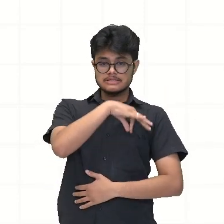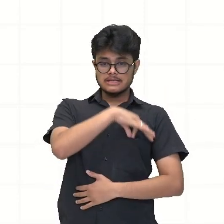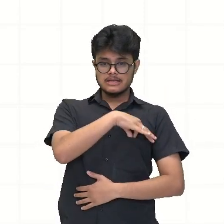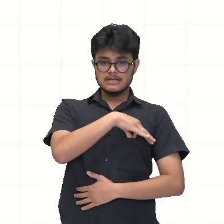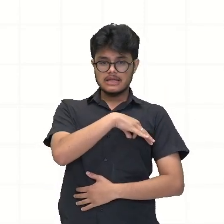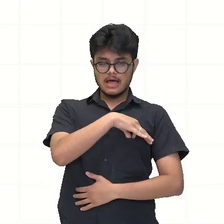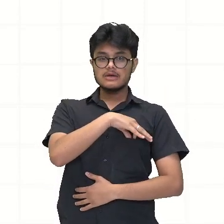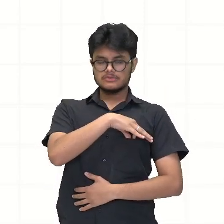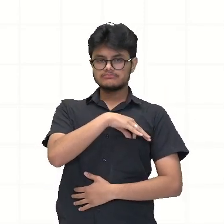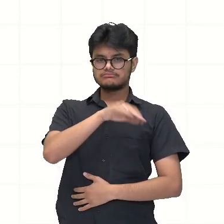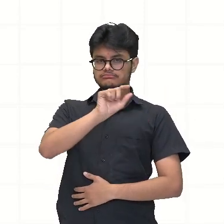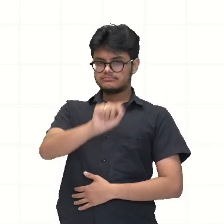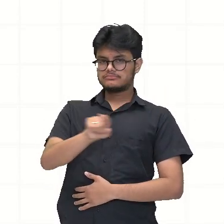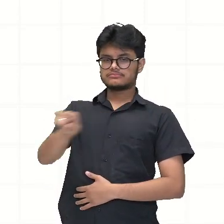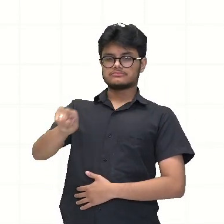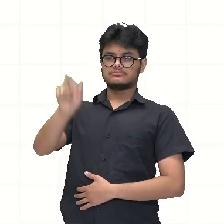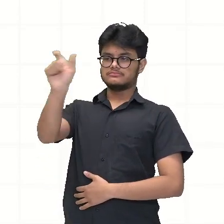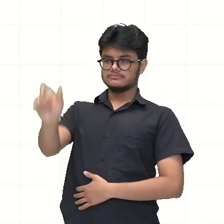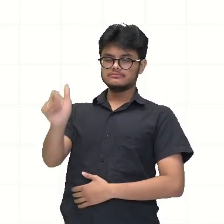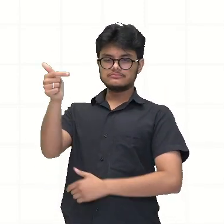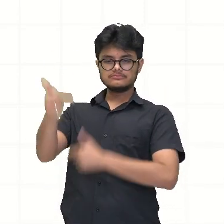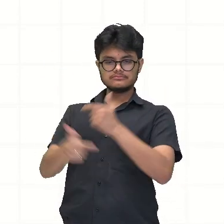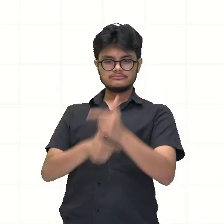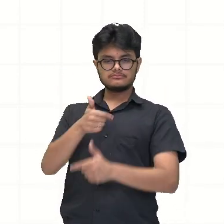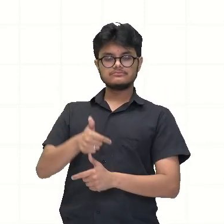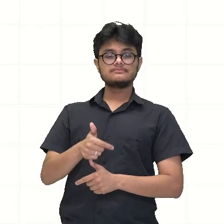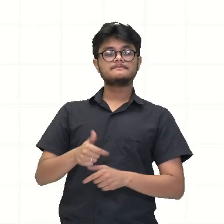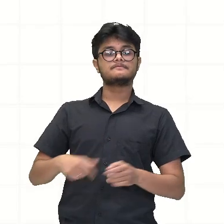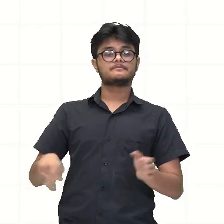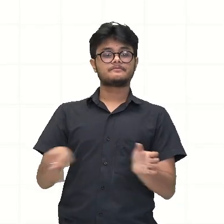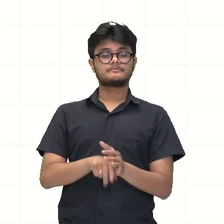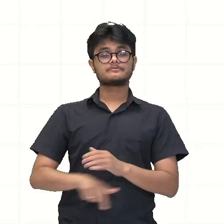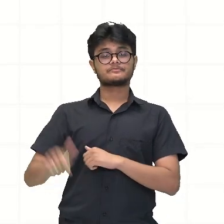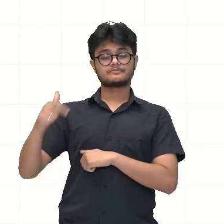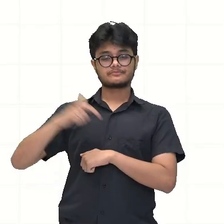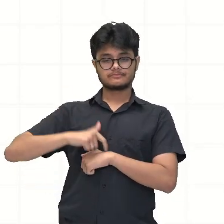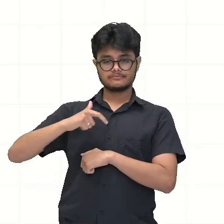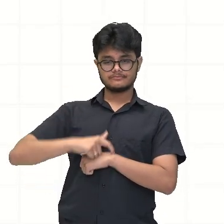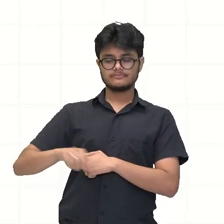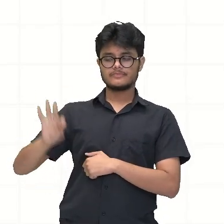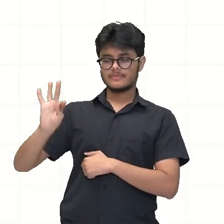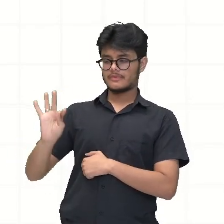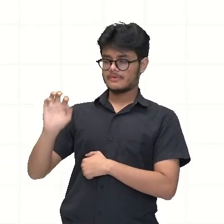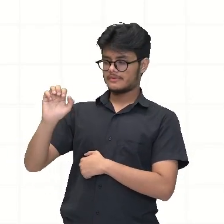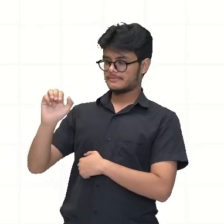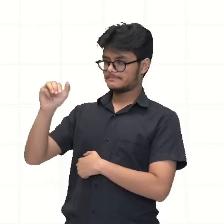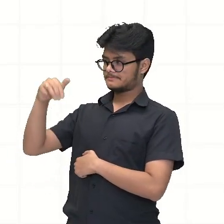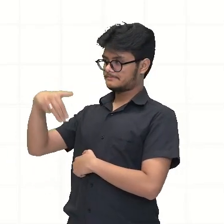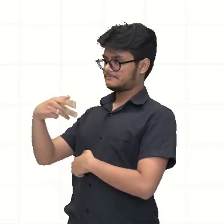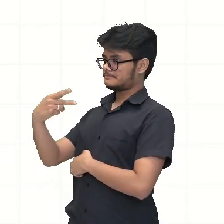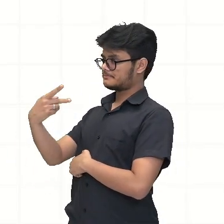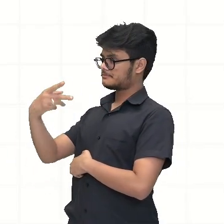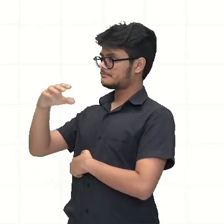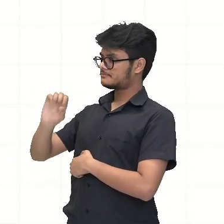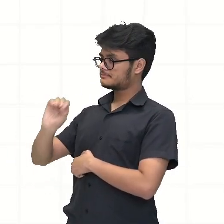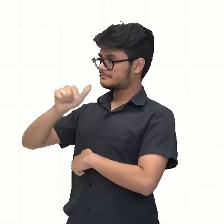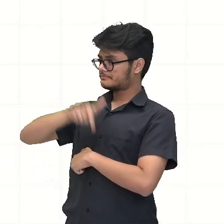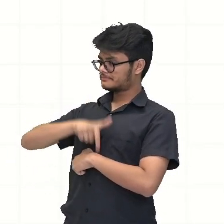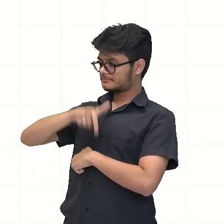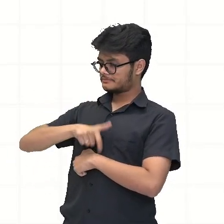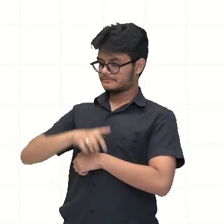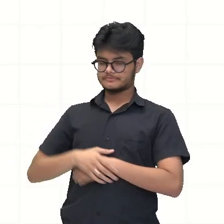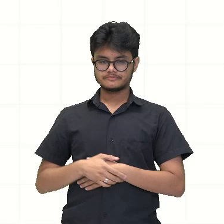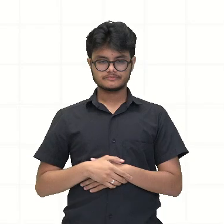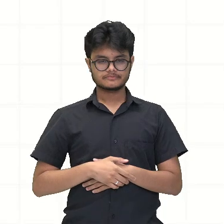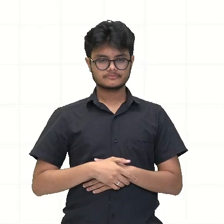né? Do funcionário, ele vai depender desse T minúsculo. Ou seja, o salário do